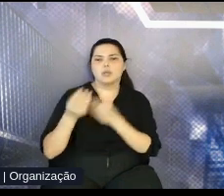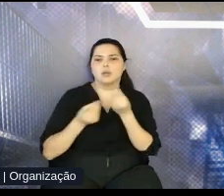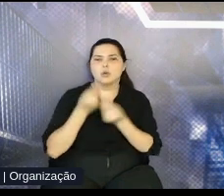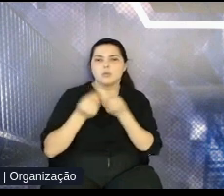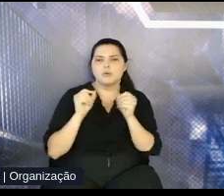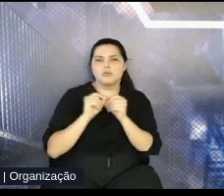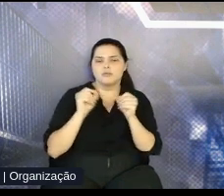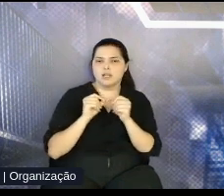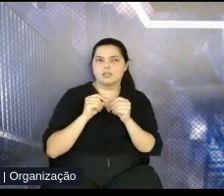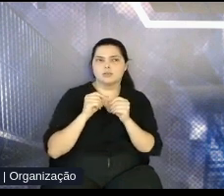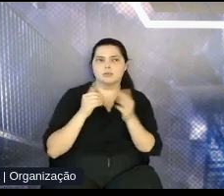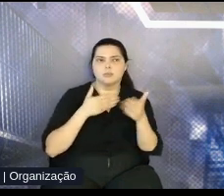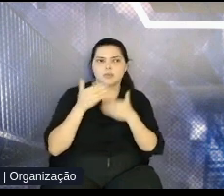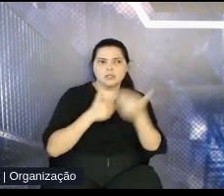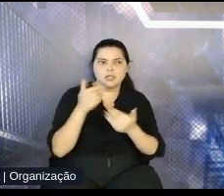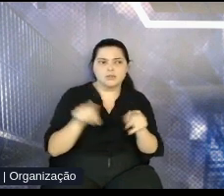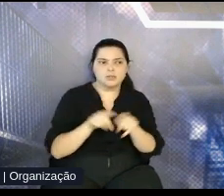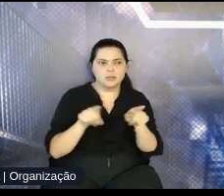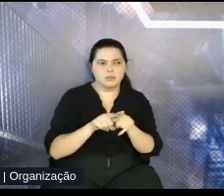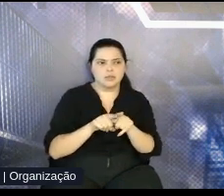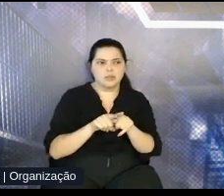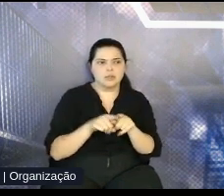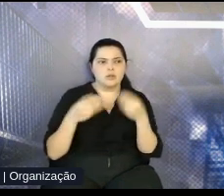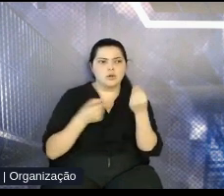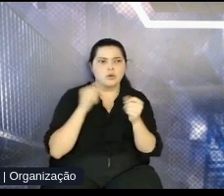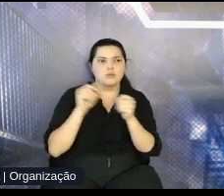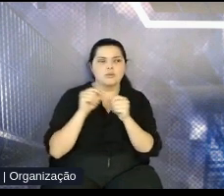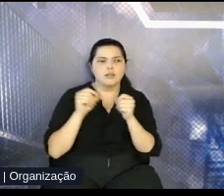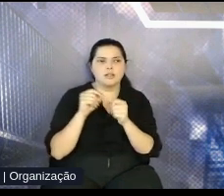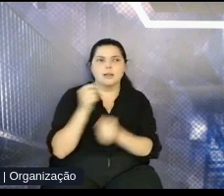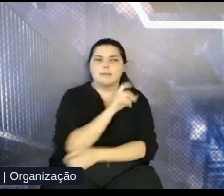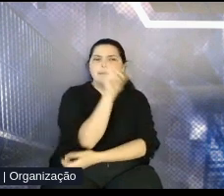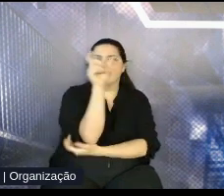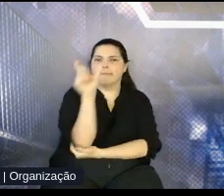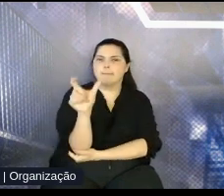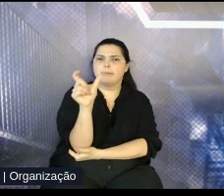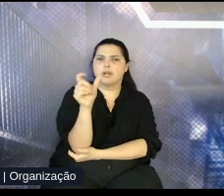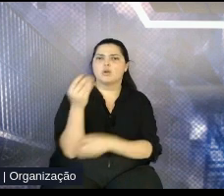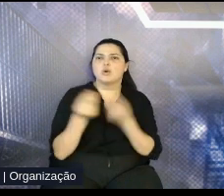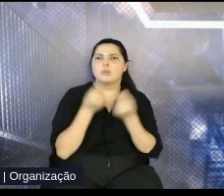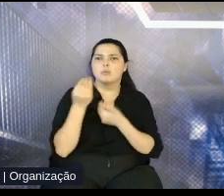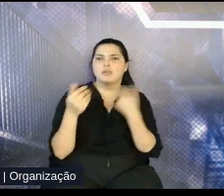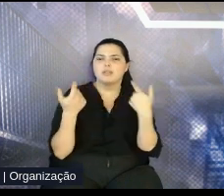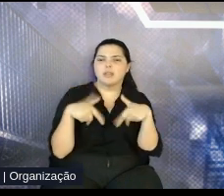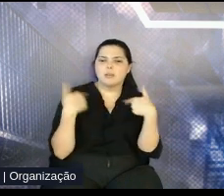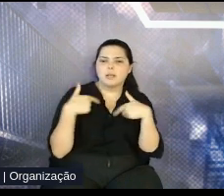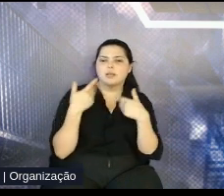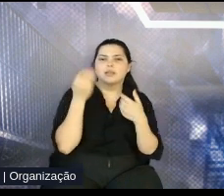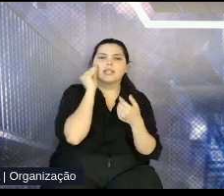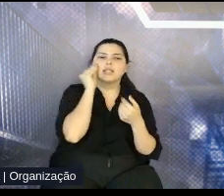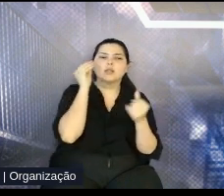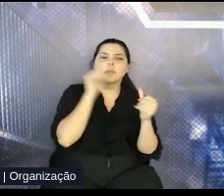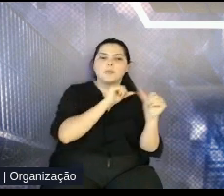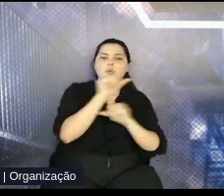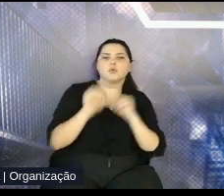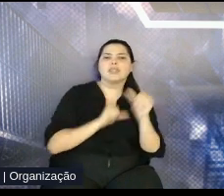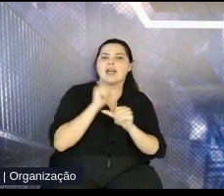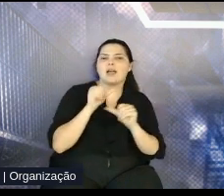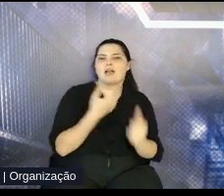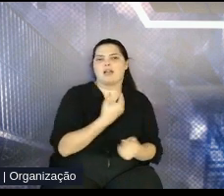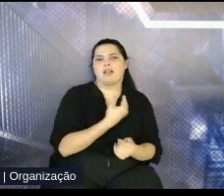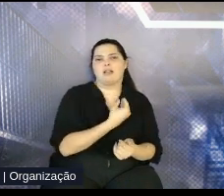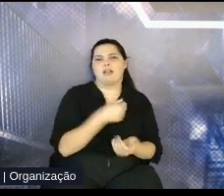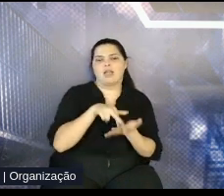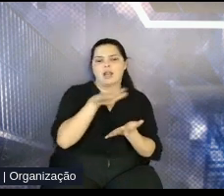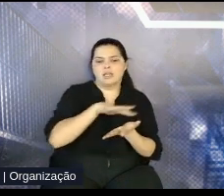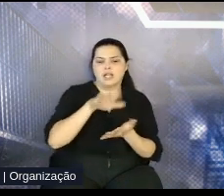fazendo esse processo, como venho repetindo essa palavra, né? Como é que a gente vem tentando mudar o jogo aí hoje na ZUP? Deixa eu dar só um golinho aqui na